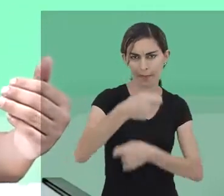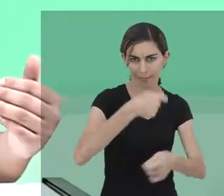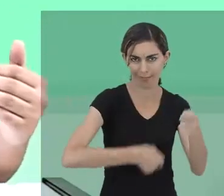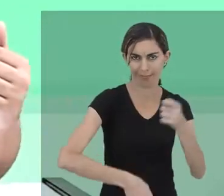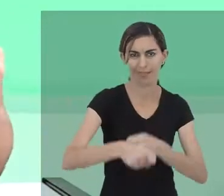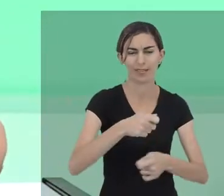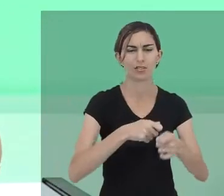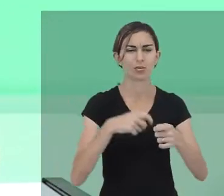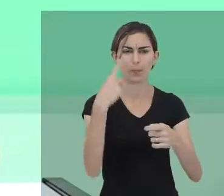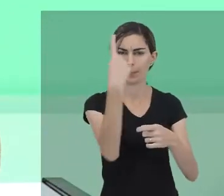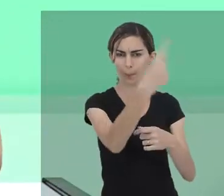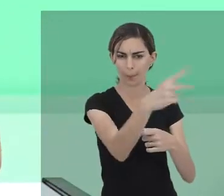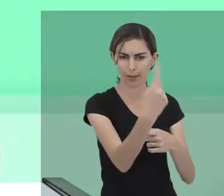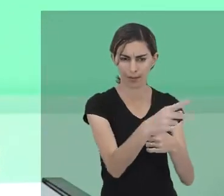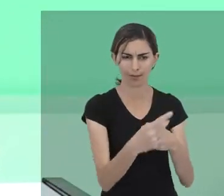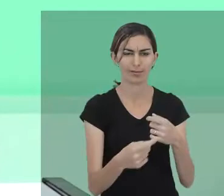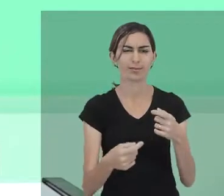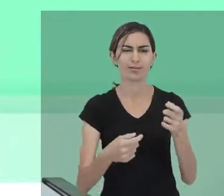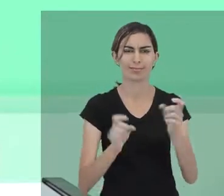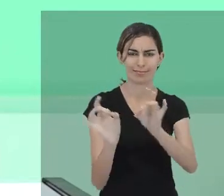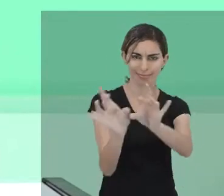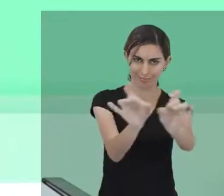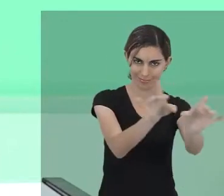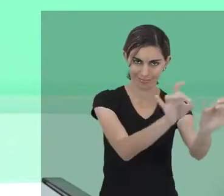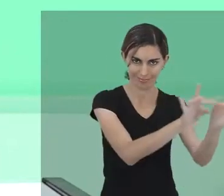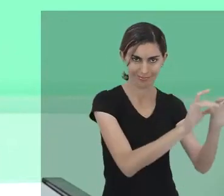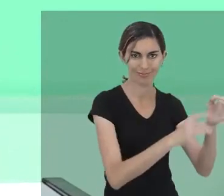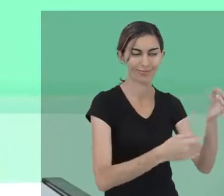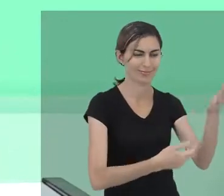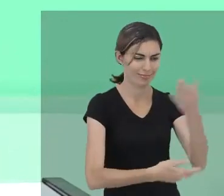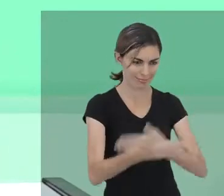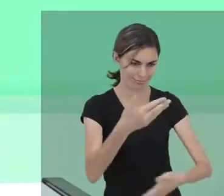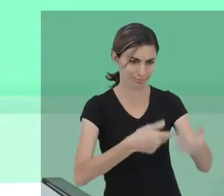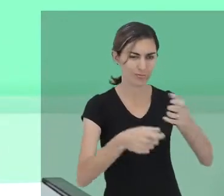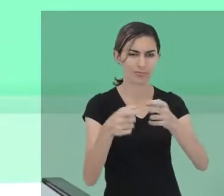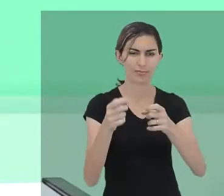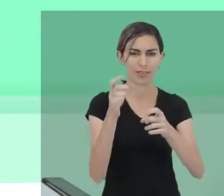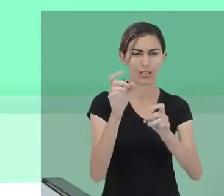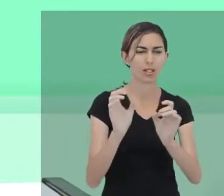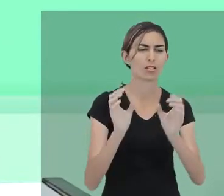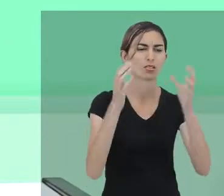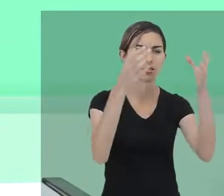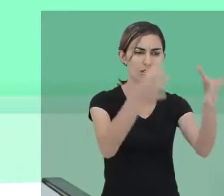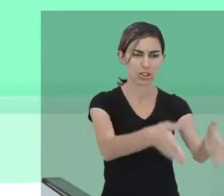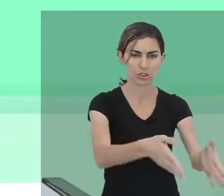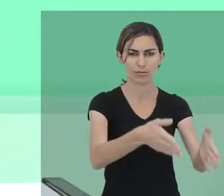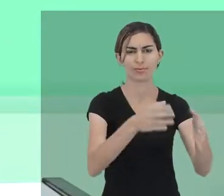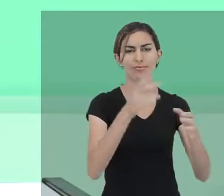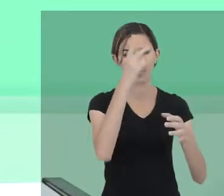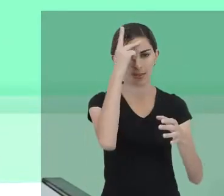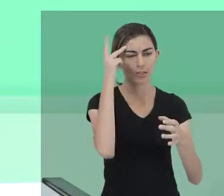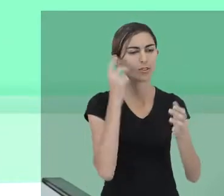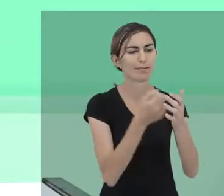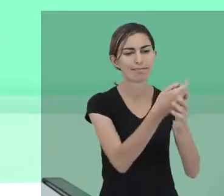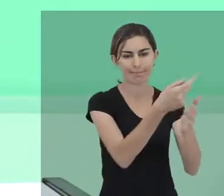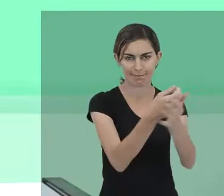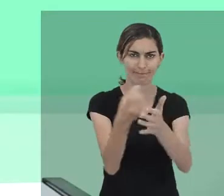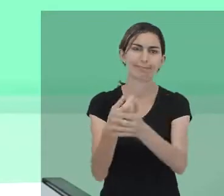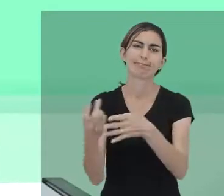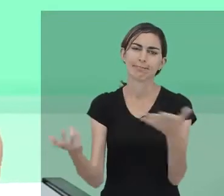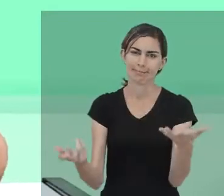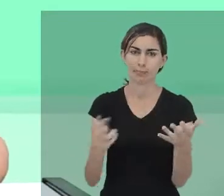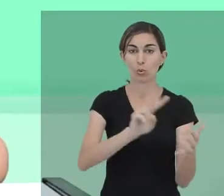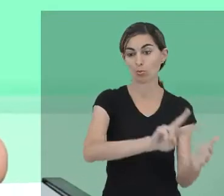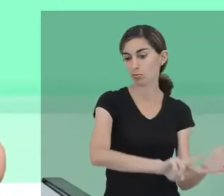business para to consumer, diretamente para o consumidor. Ok? E